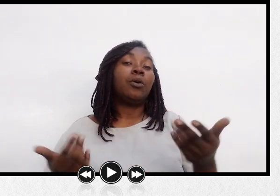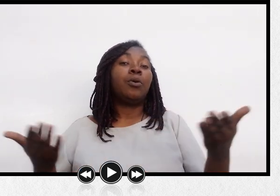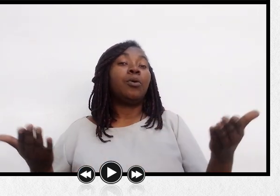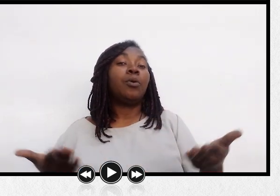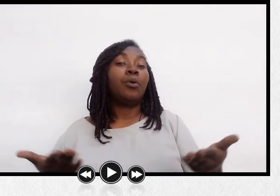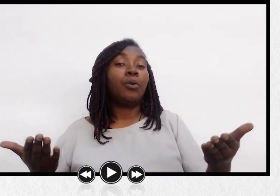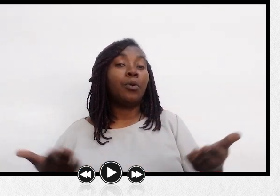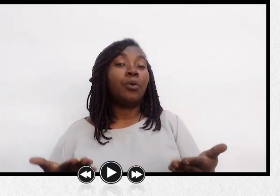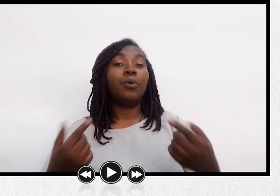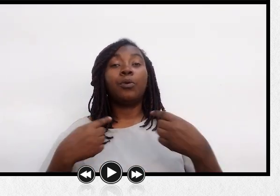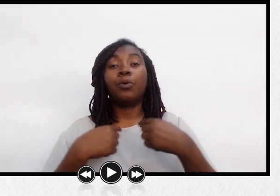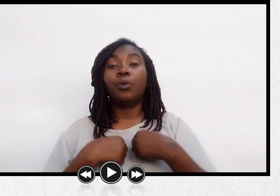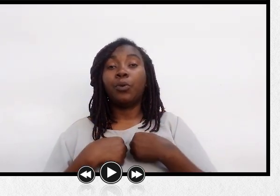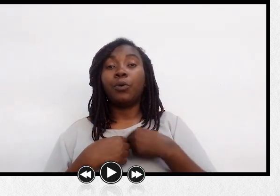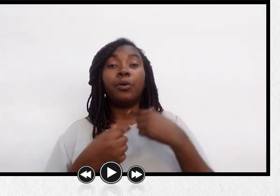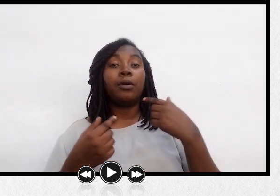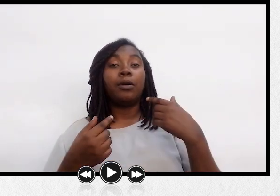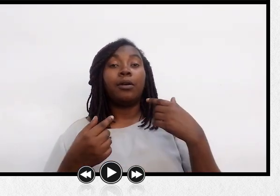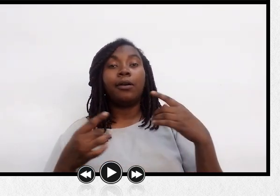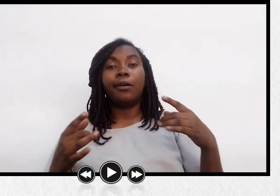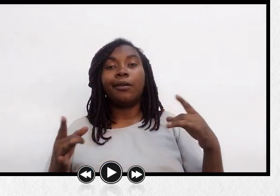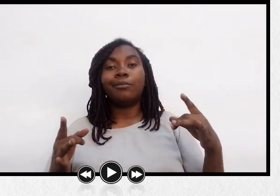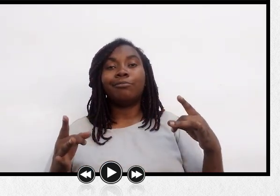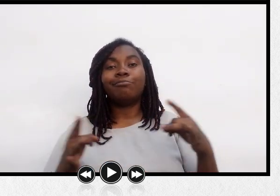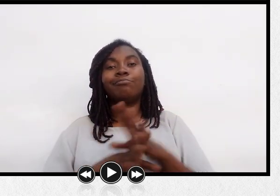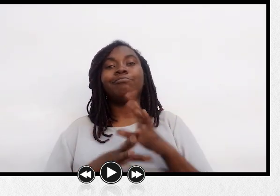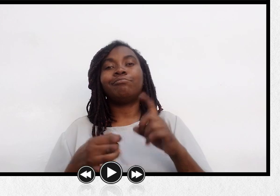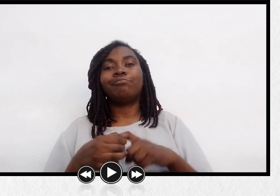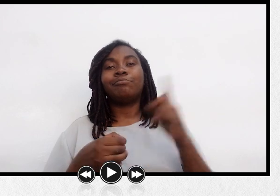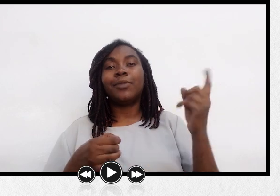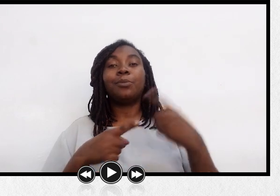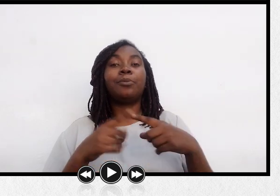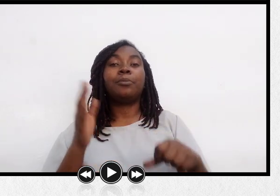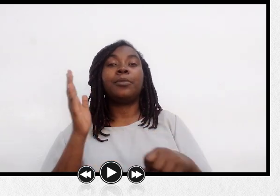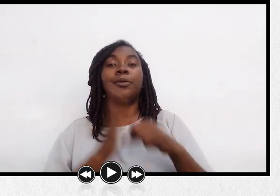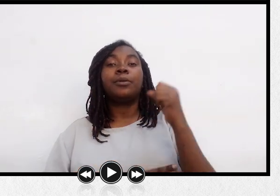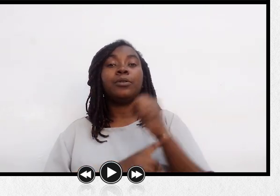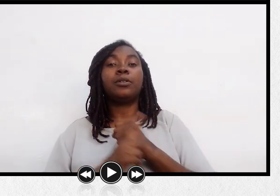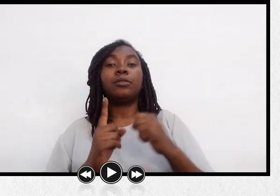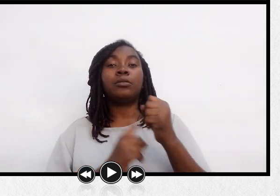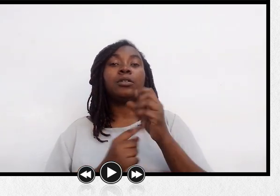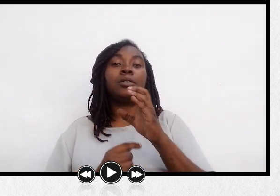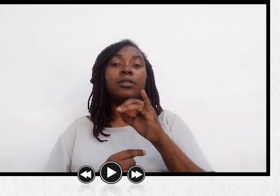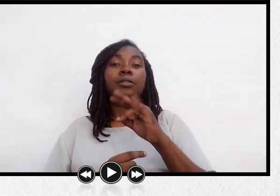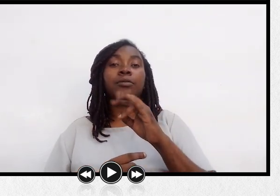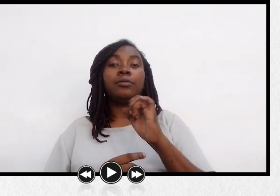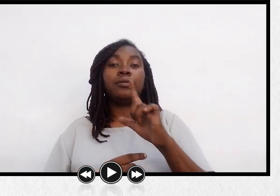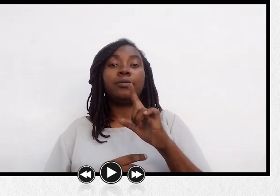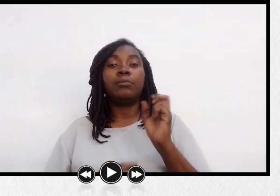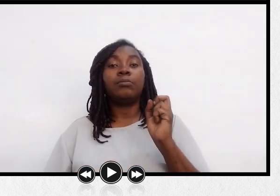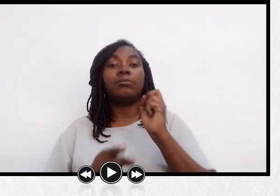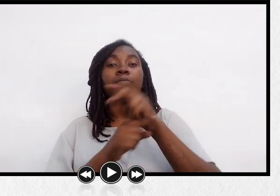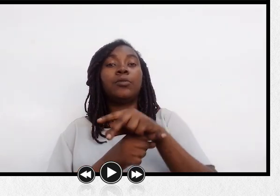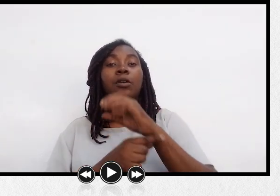hoje eu acabei rompendo, né? Porque é a primeira vez que a sociedade civil ocupa um cargo